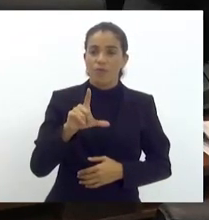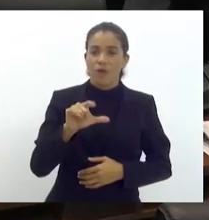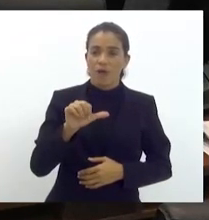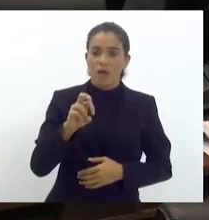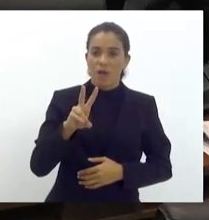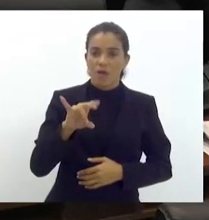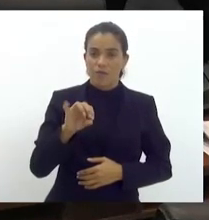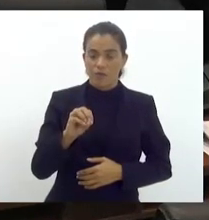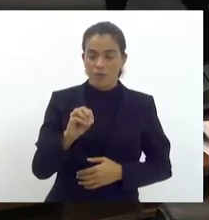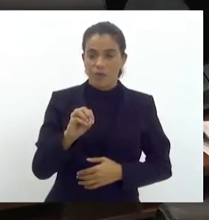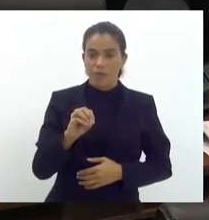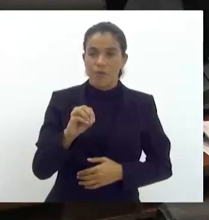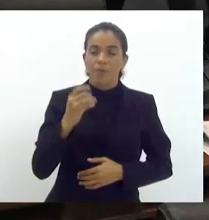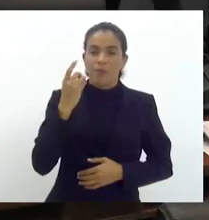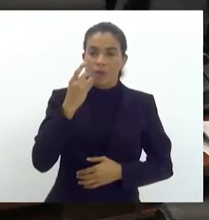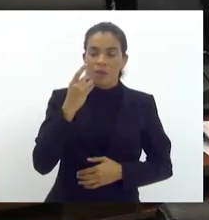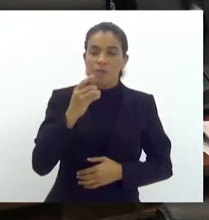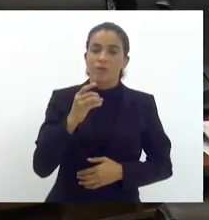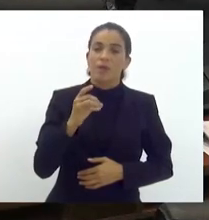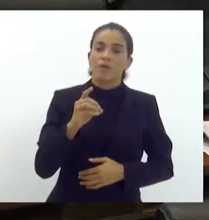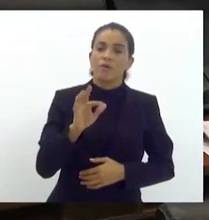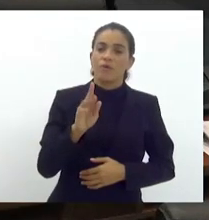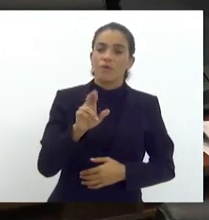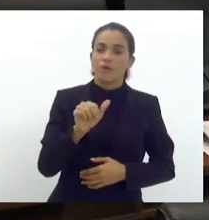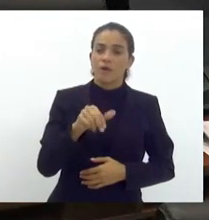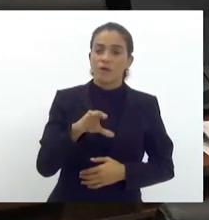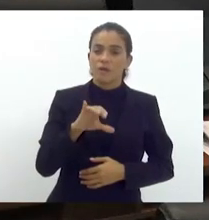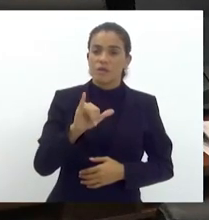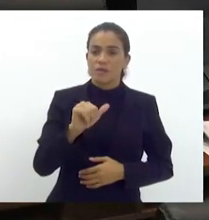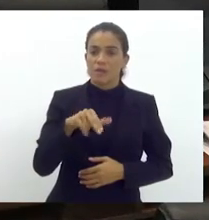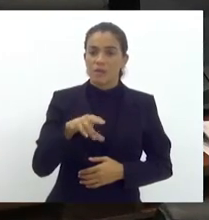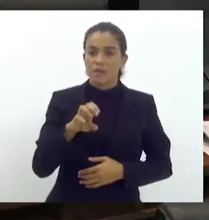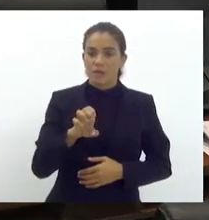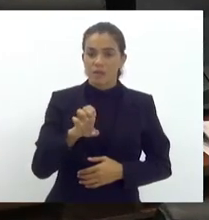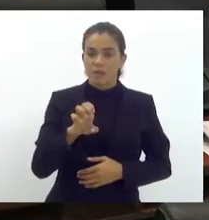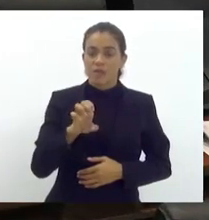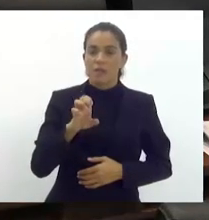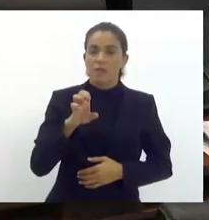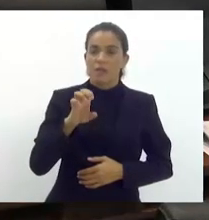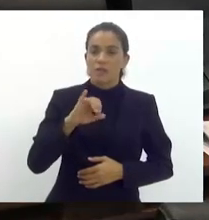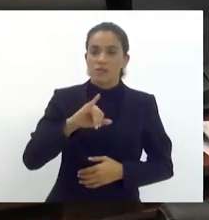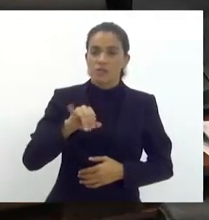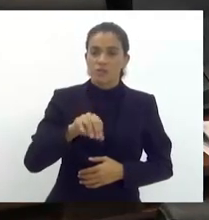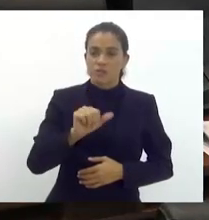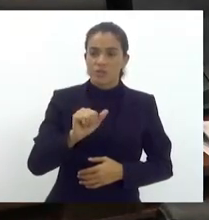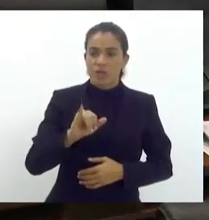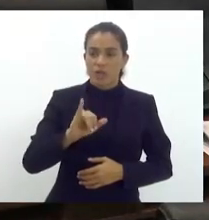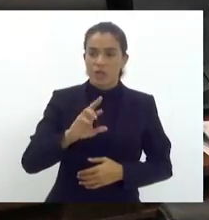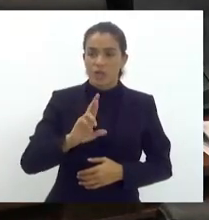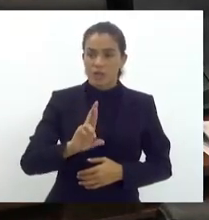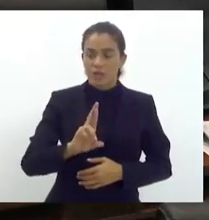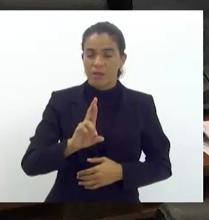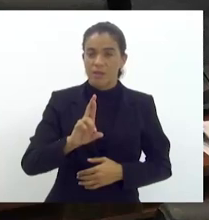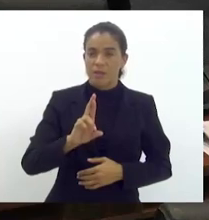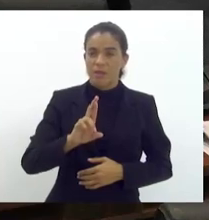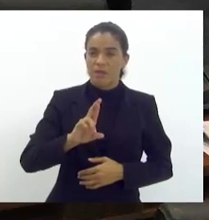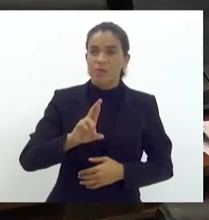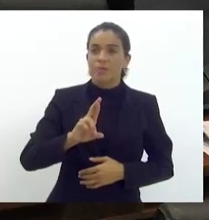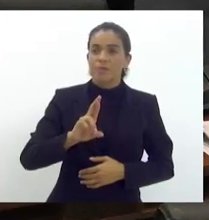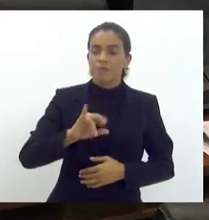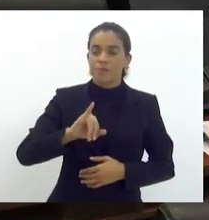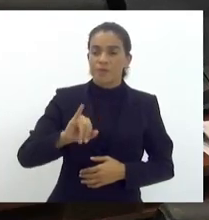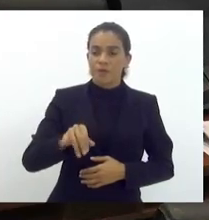serafini deputada Franciane Mota Deputado Jair Bittencourt Deputado